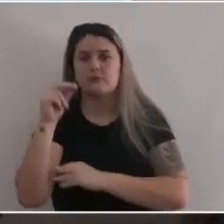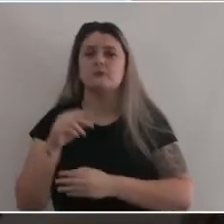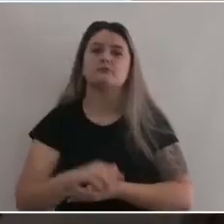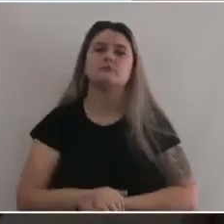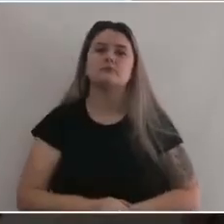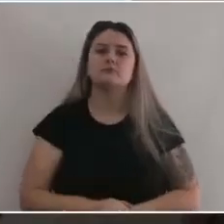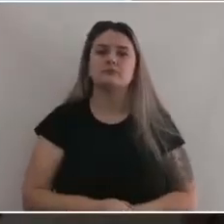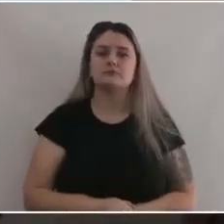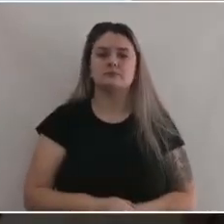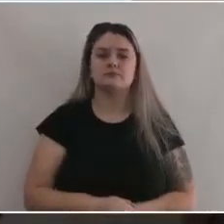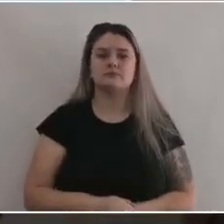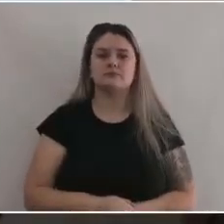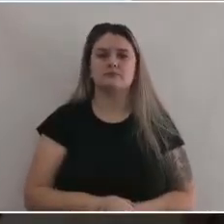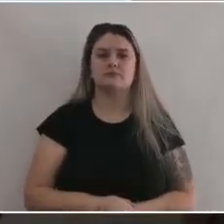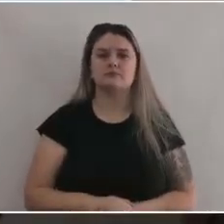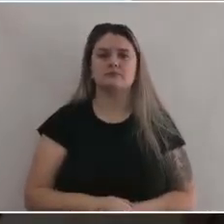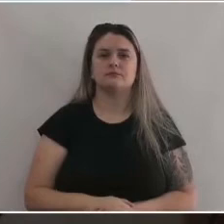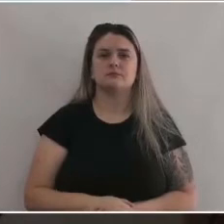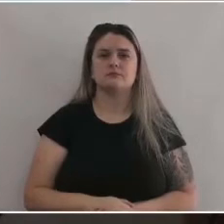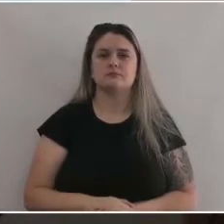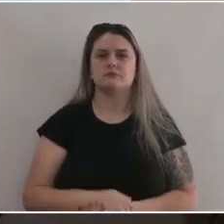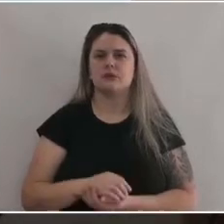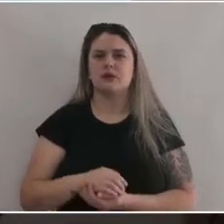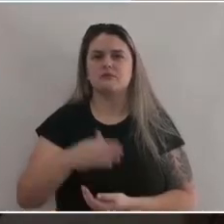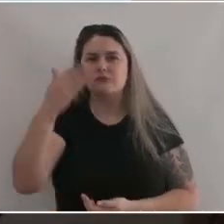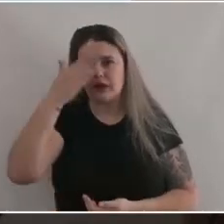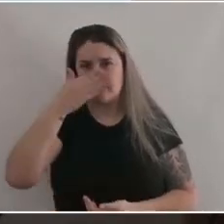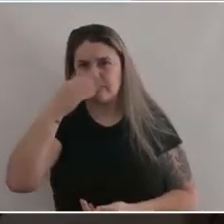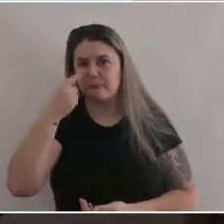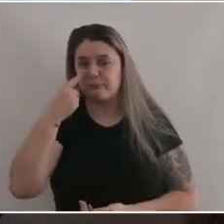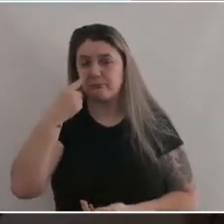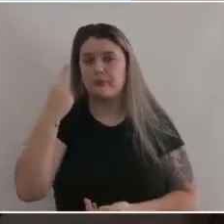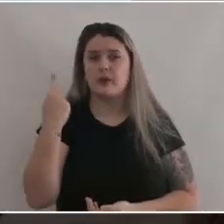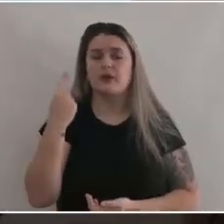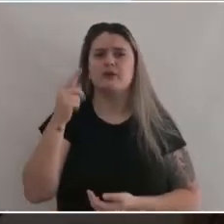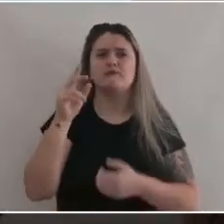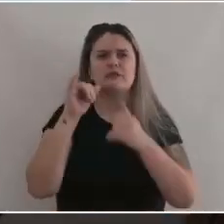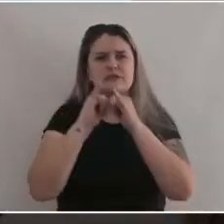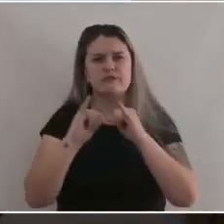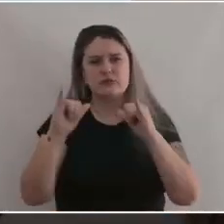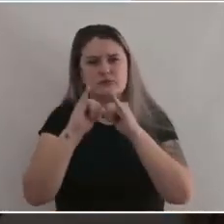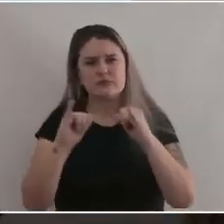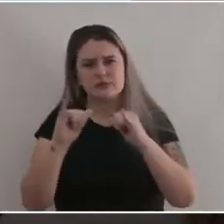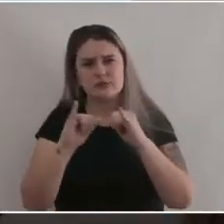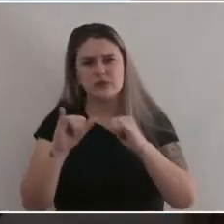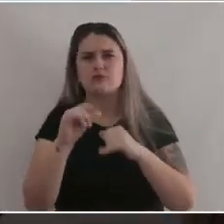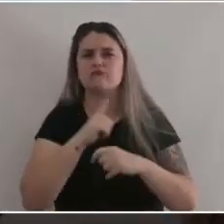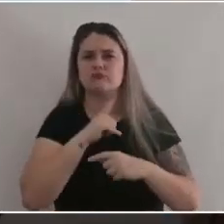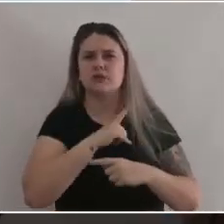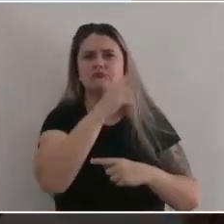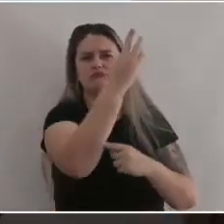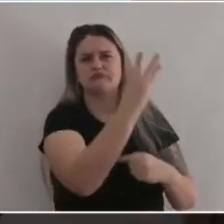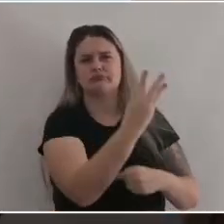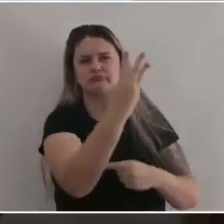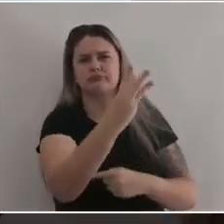ficou não muito visível, mas, enfim, é a informação que a gente extrai da página do